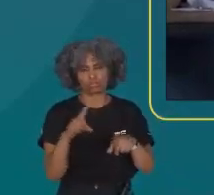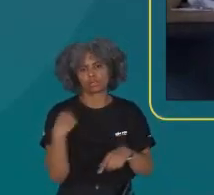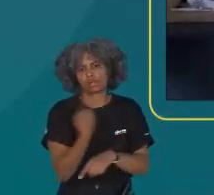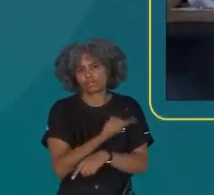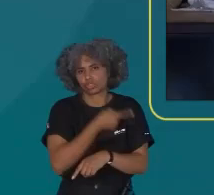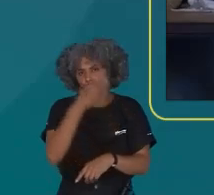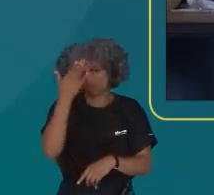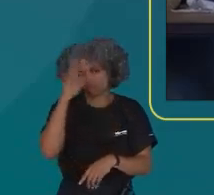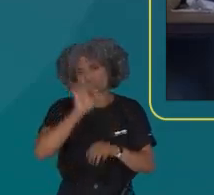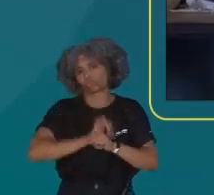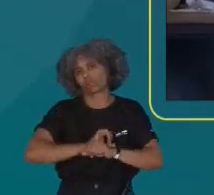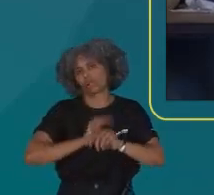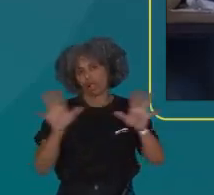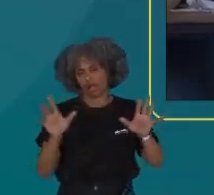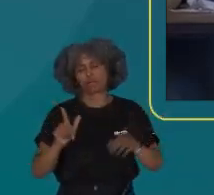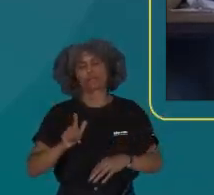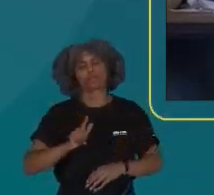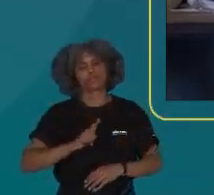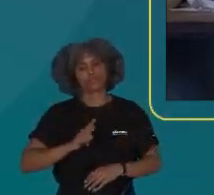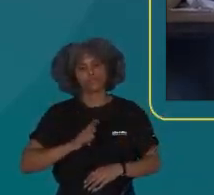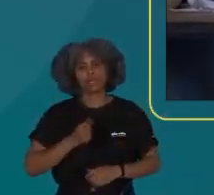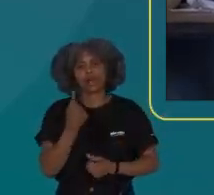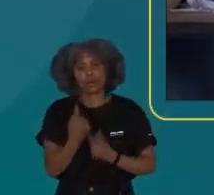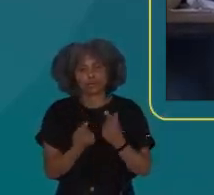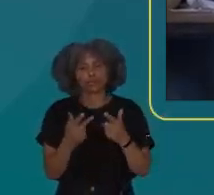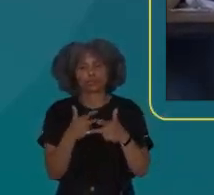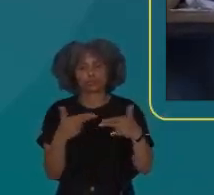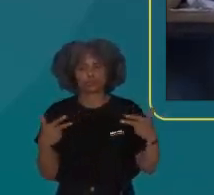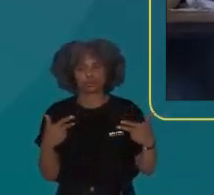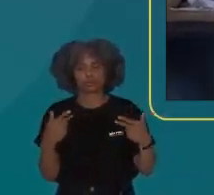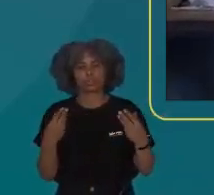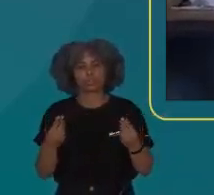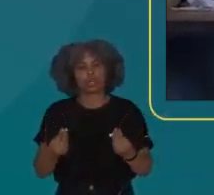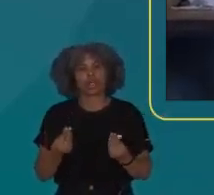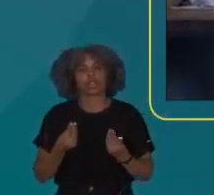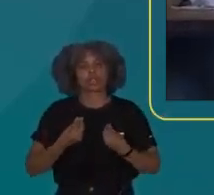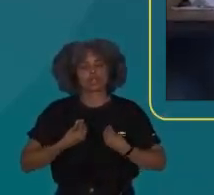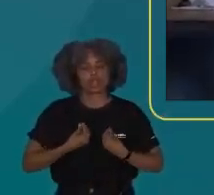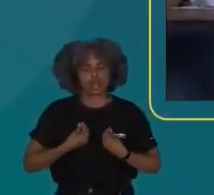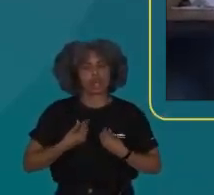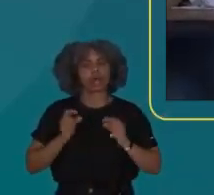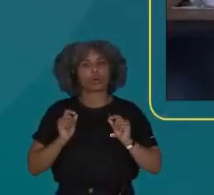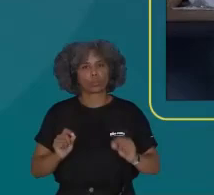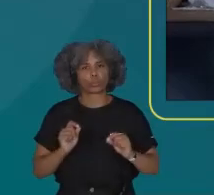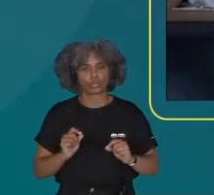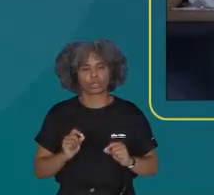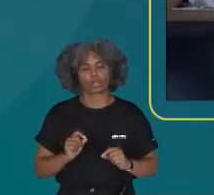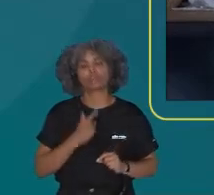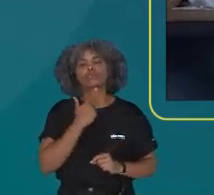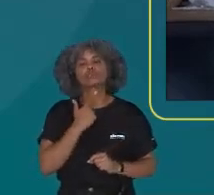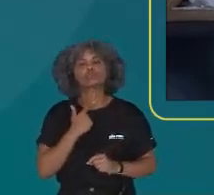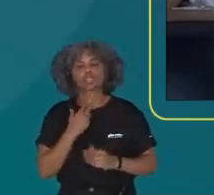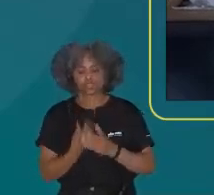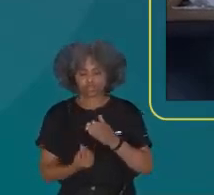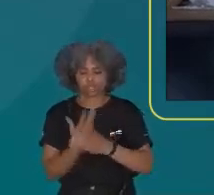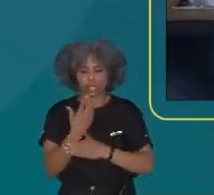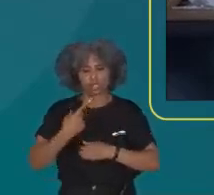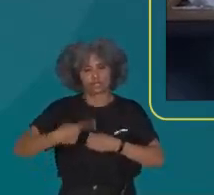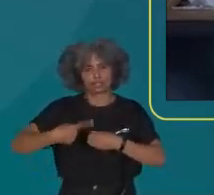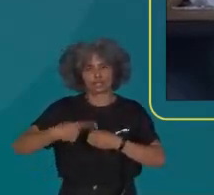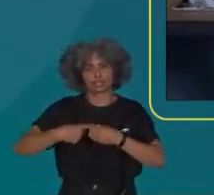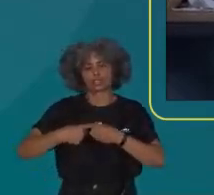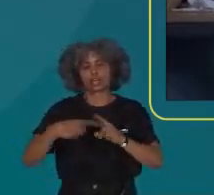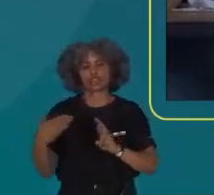que temos fatores que nos credenciam a ser uma cidade como importante referência